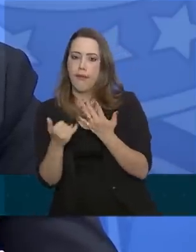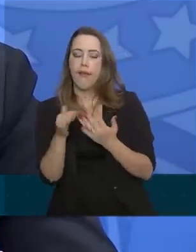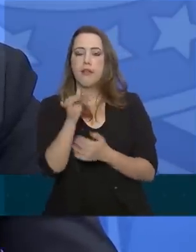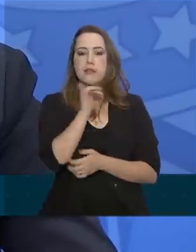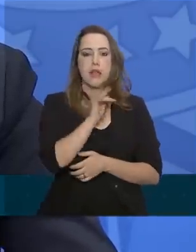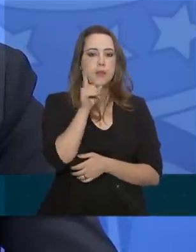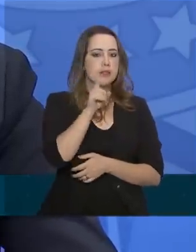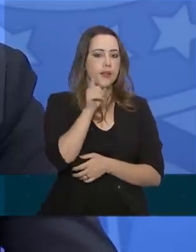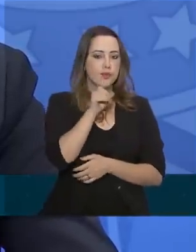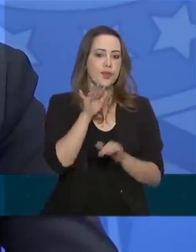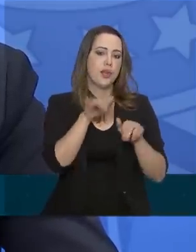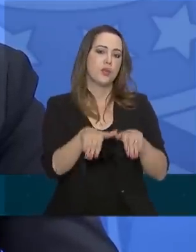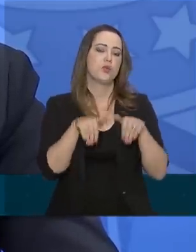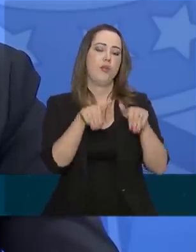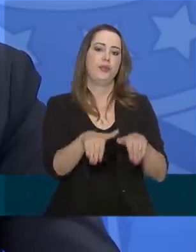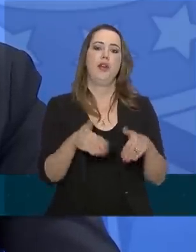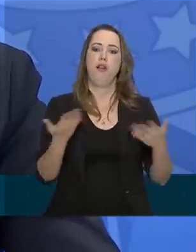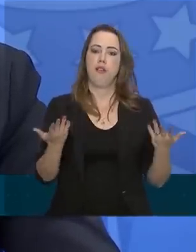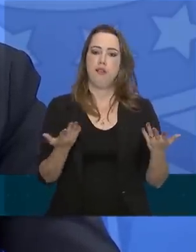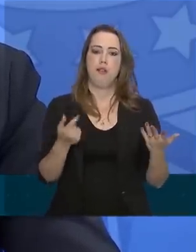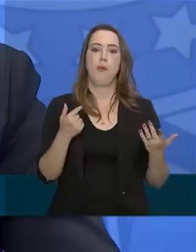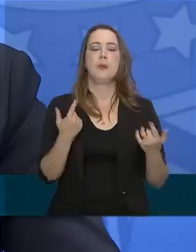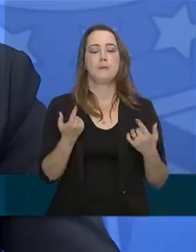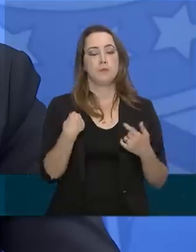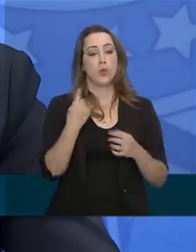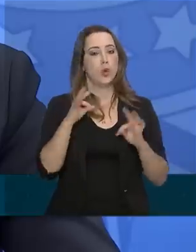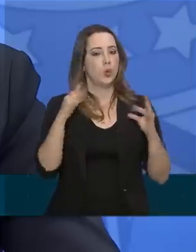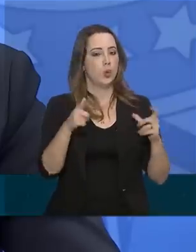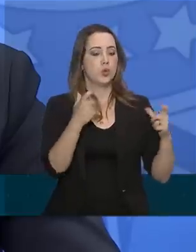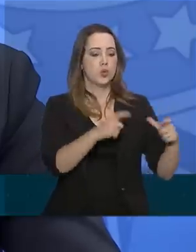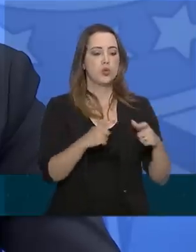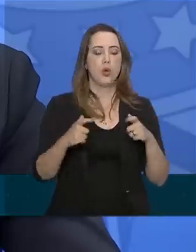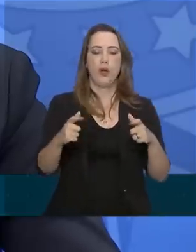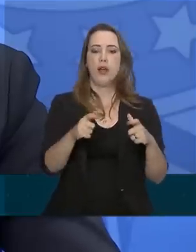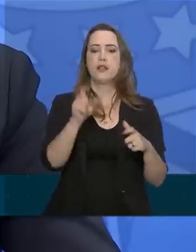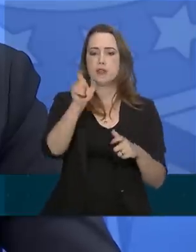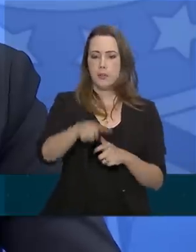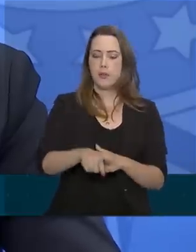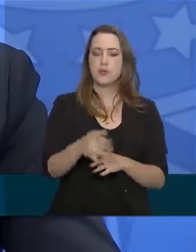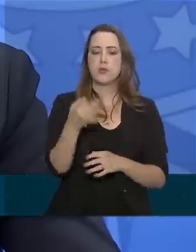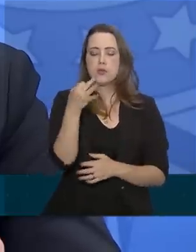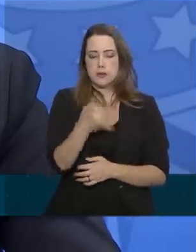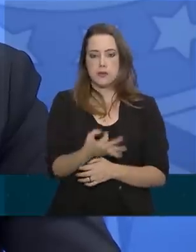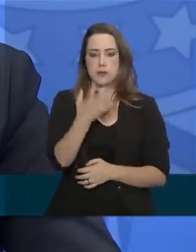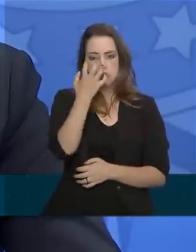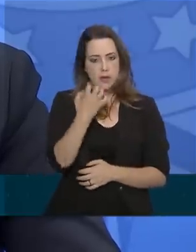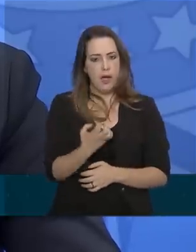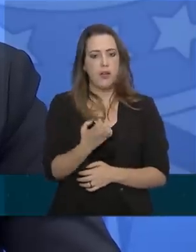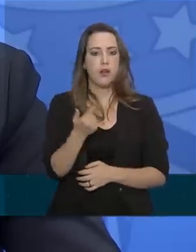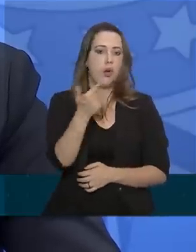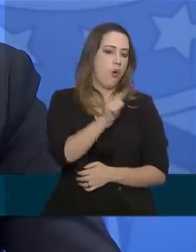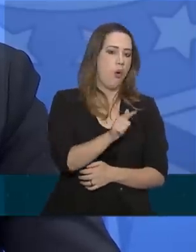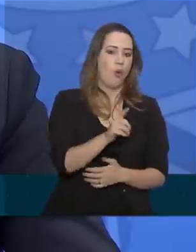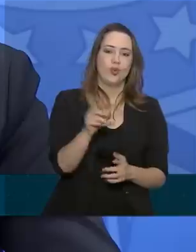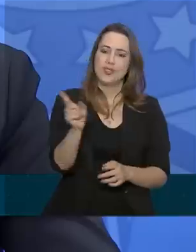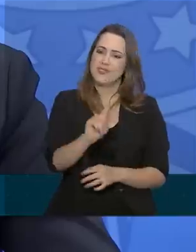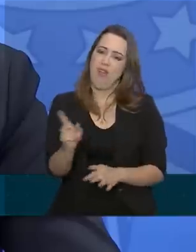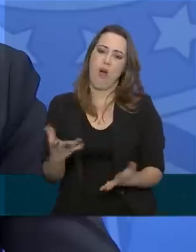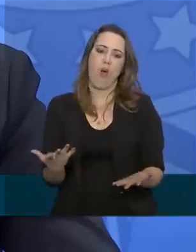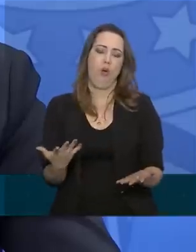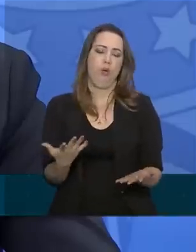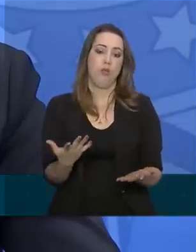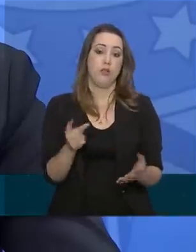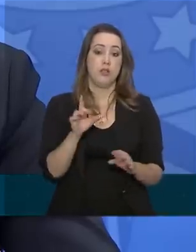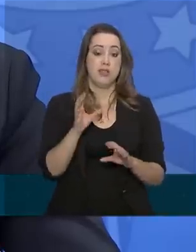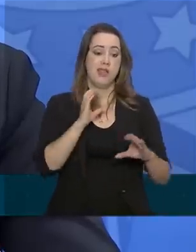vocês sabem que tudo contém meio às pessoas que aja com sinceridade e outras não e os órgãos de comunicação